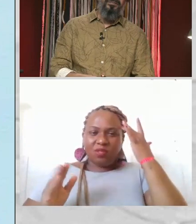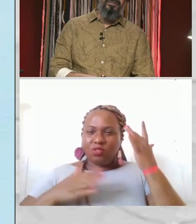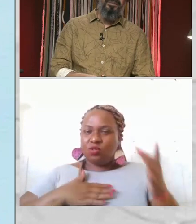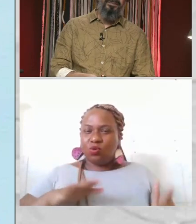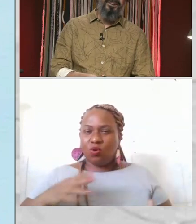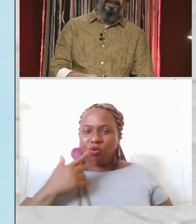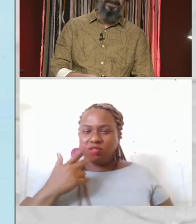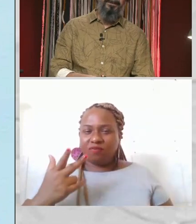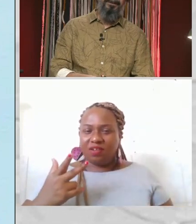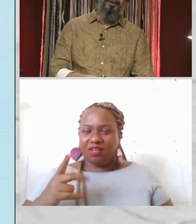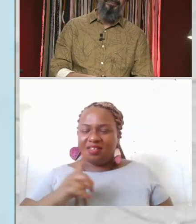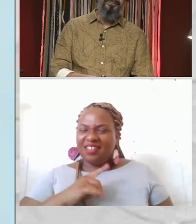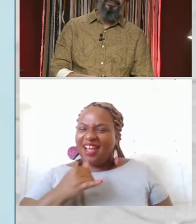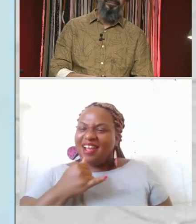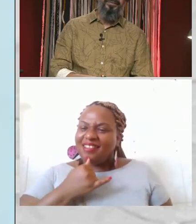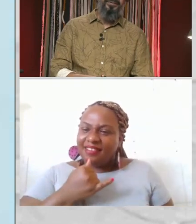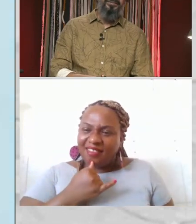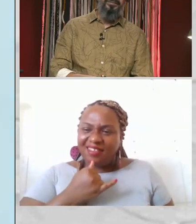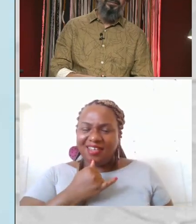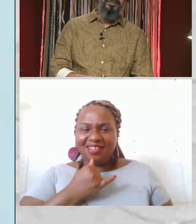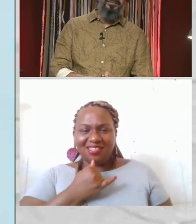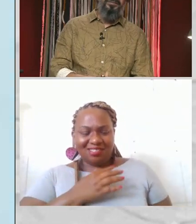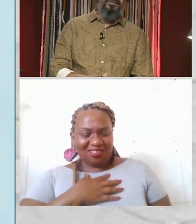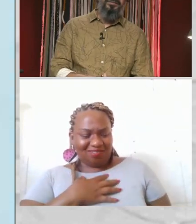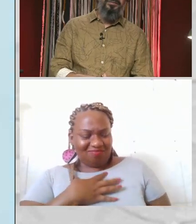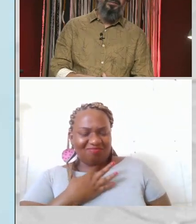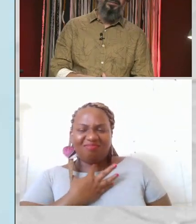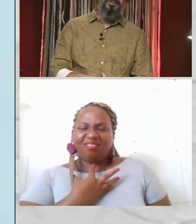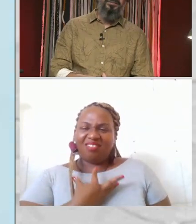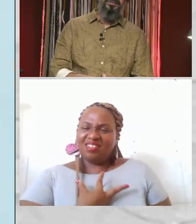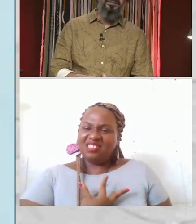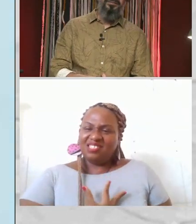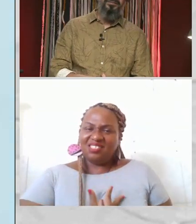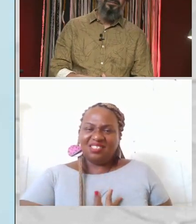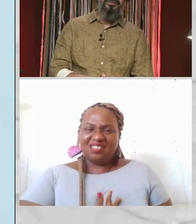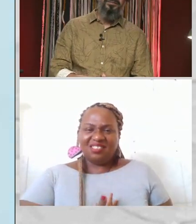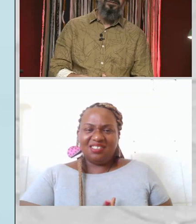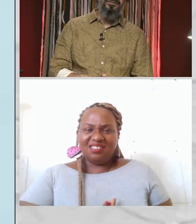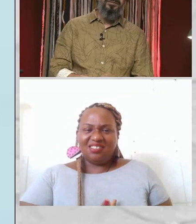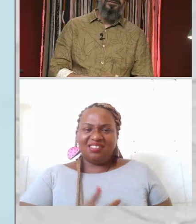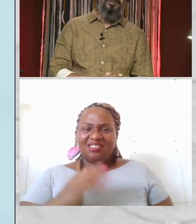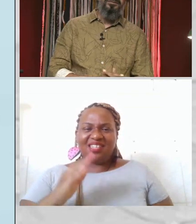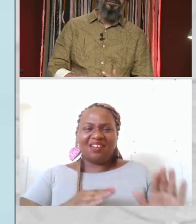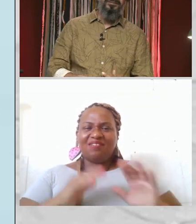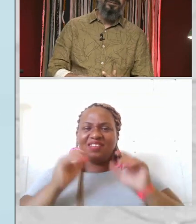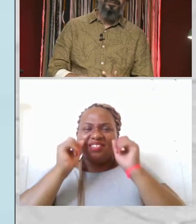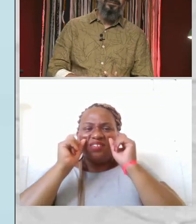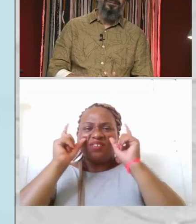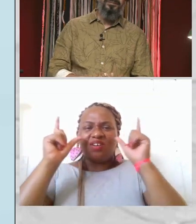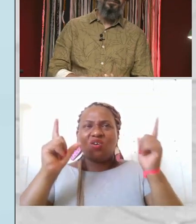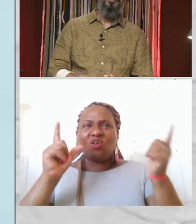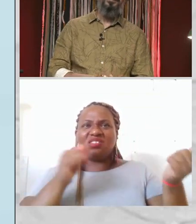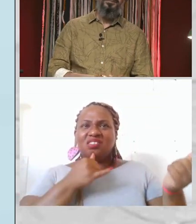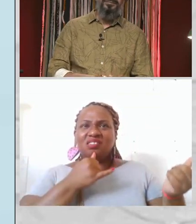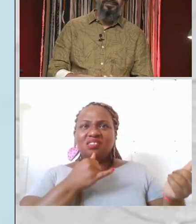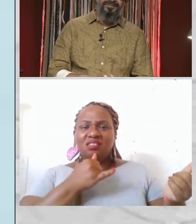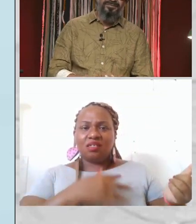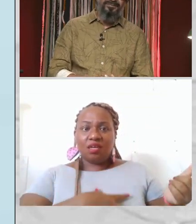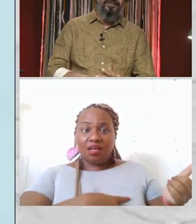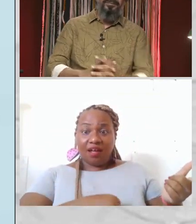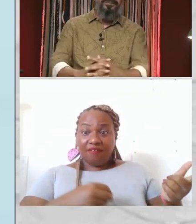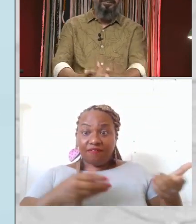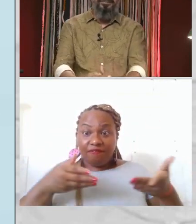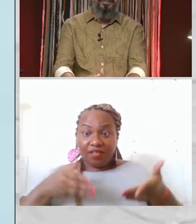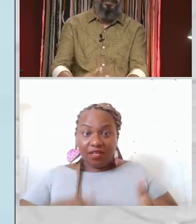que ela entristeceu a alma, né? A alma da gente ficou triste. Eu sempre digo, tem dia que eu acordo de banzo. Sonora é a minha luz. Ter parido no meio da